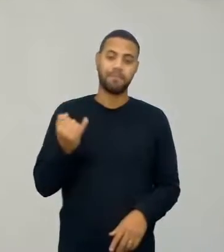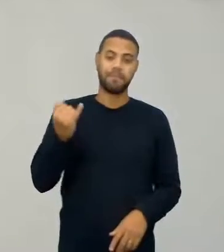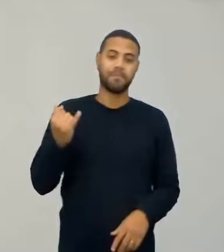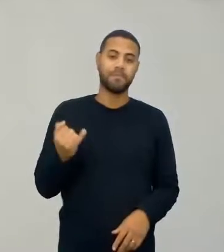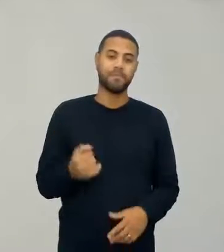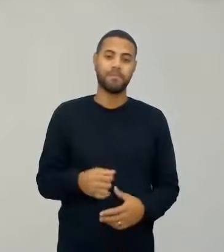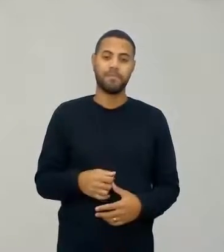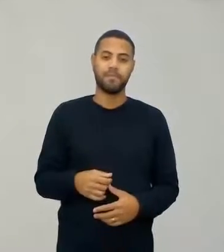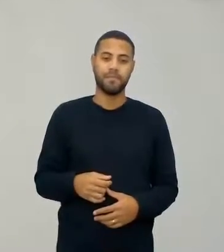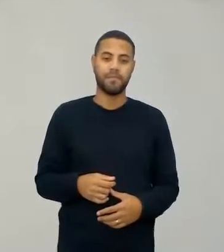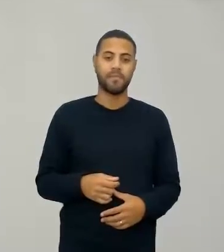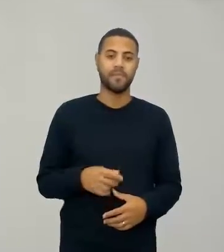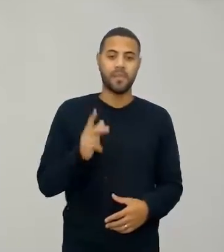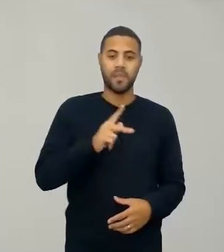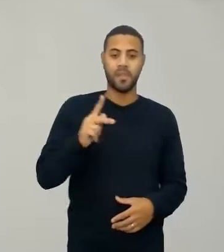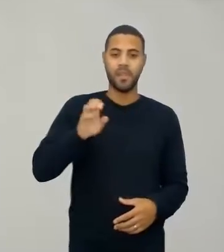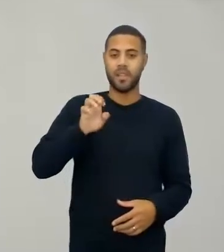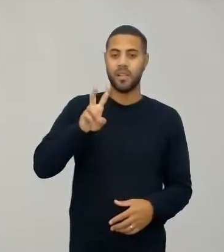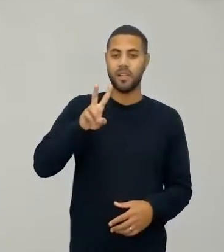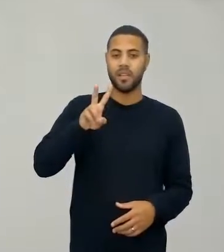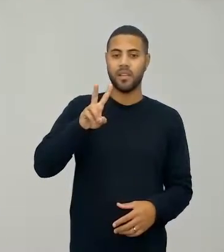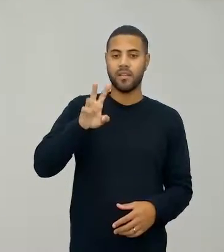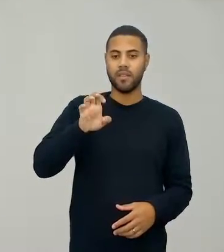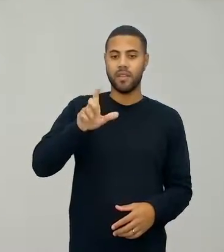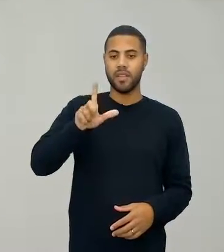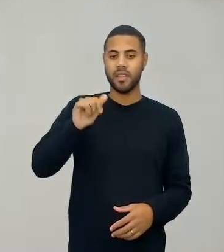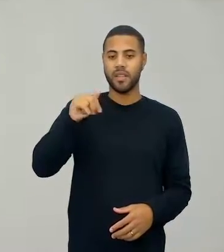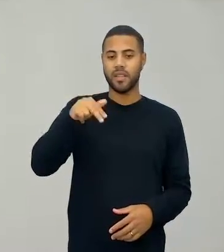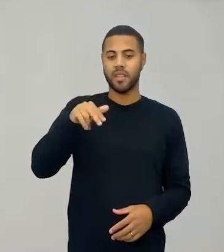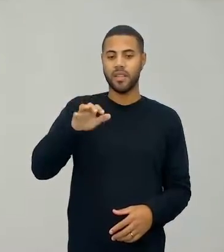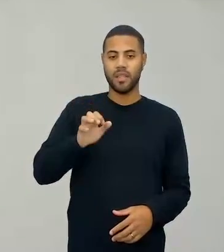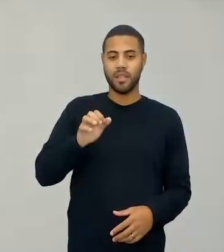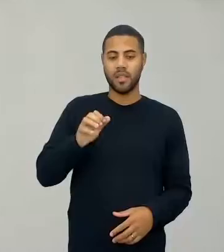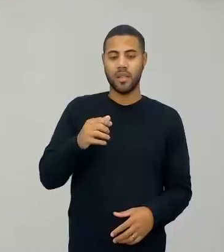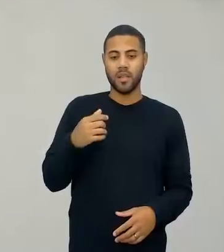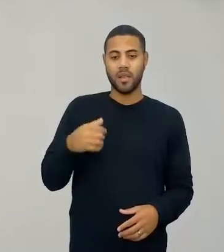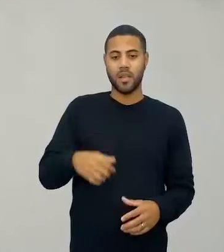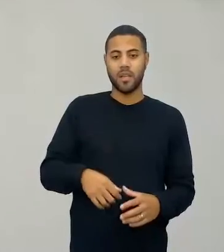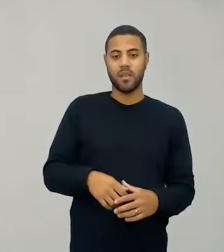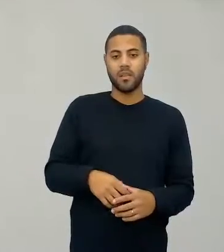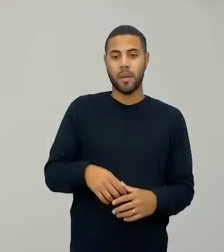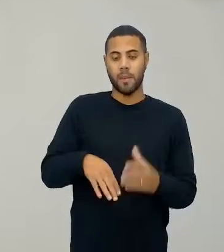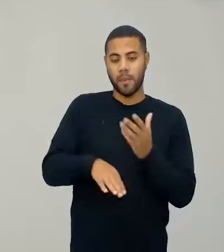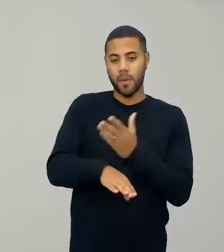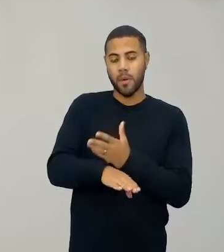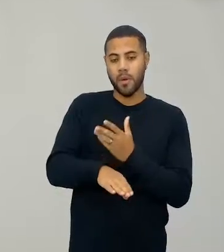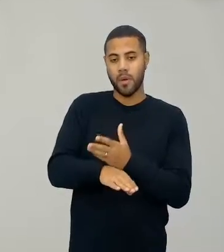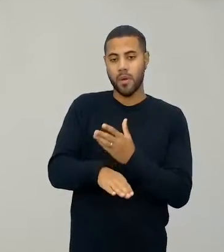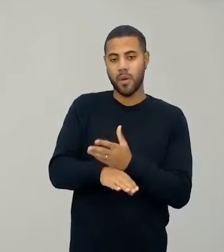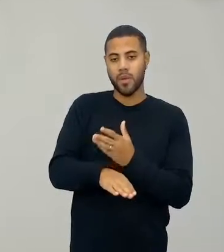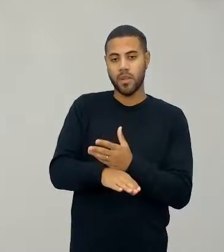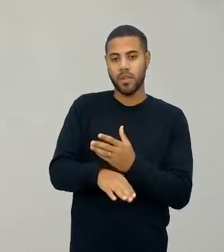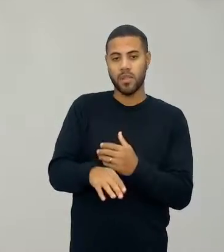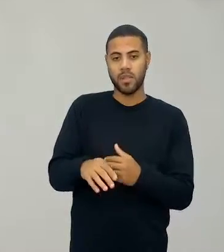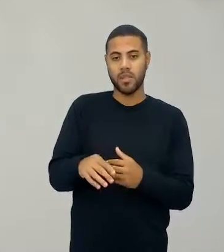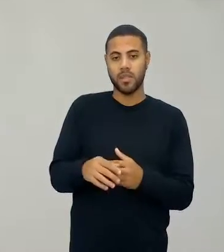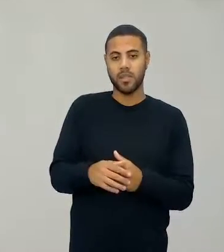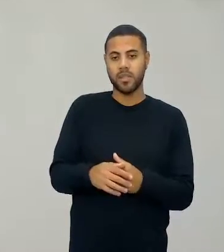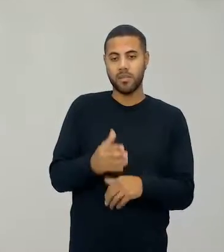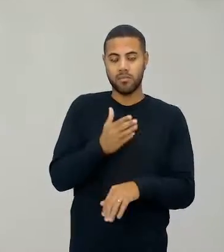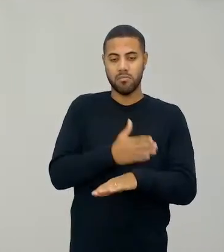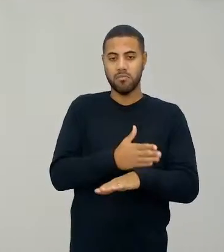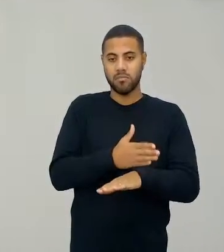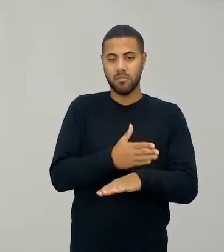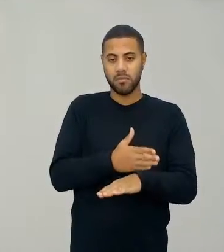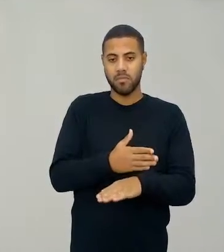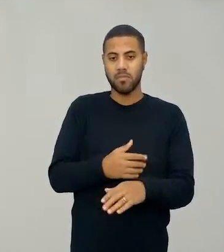Bom, eu sou a professora Eveline, que vos fala, eu estou usando uma botininha de roça,